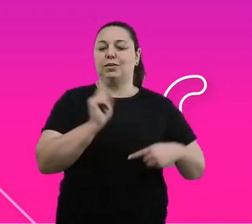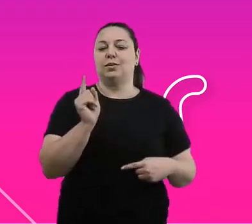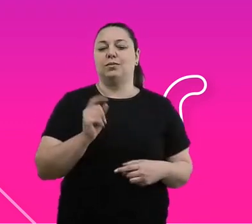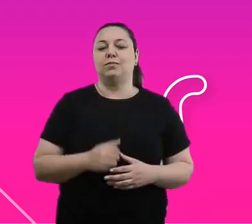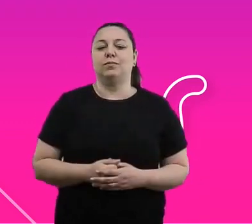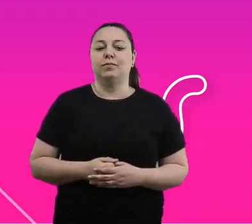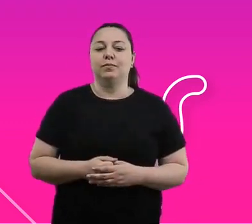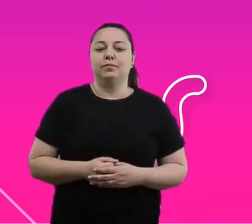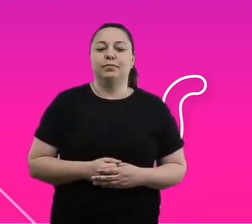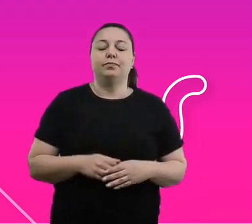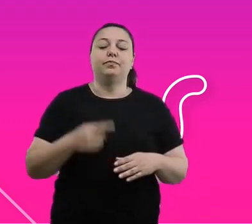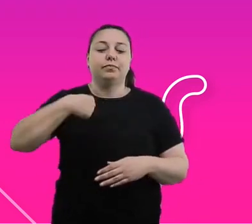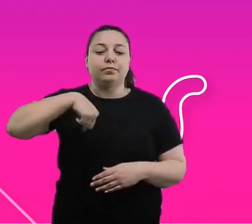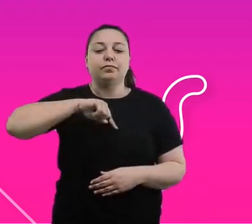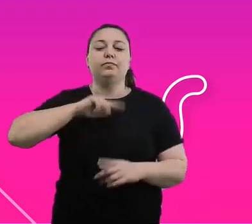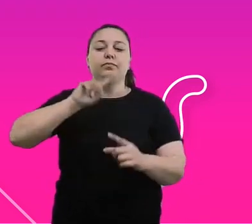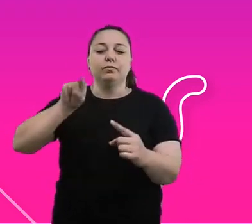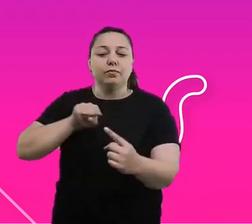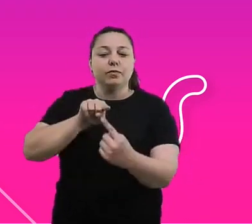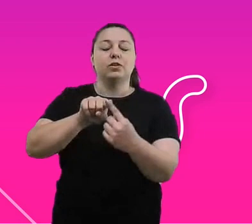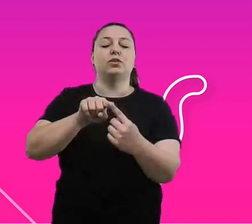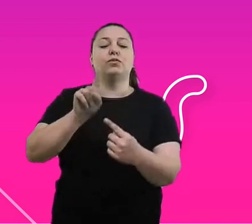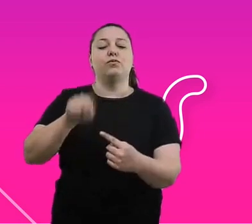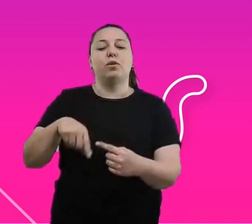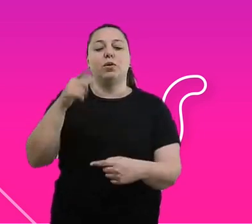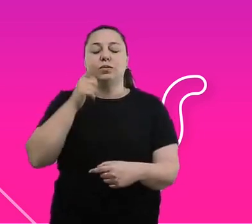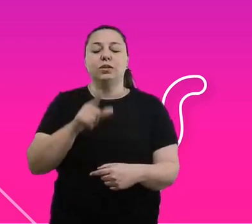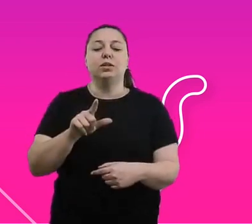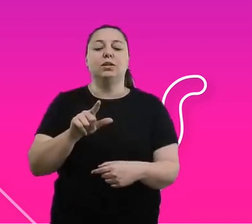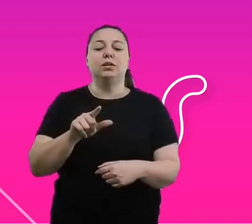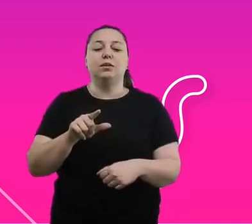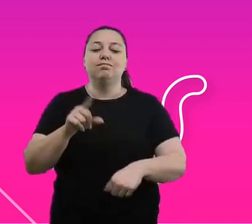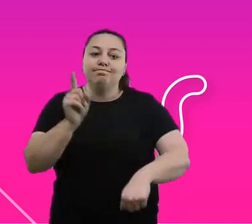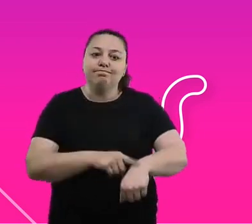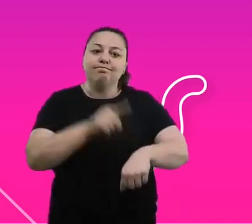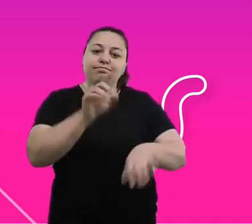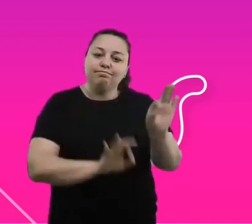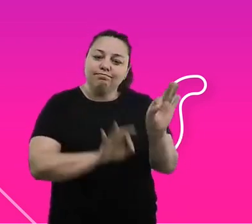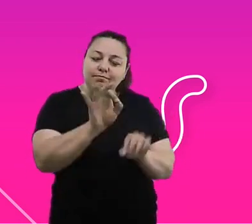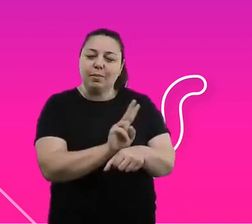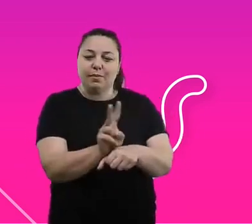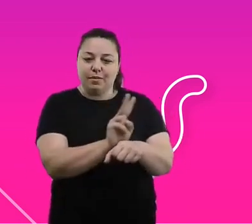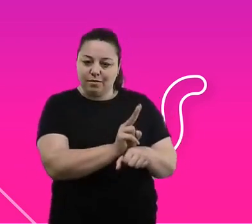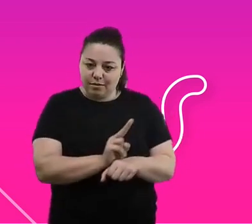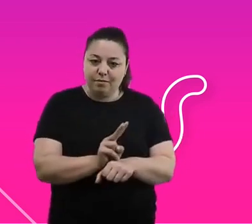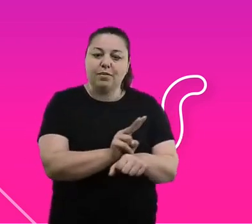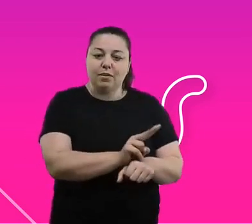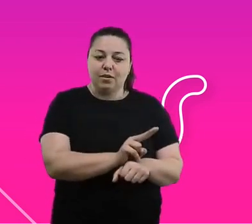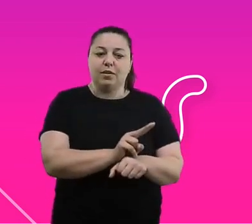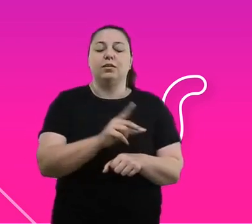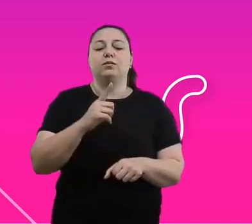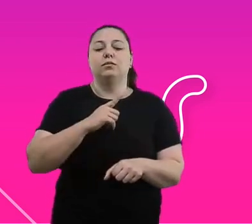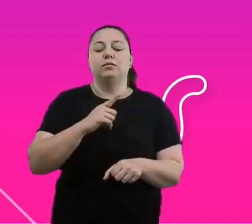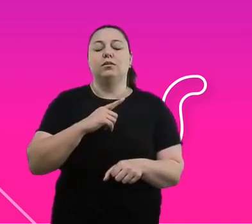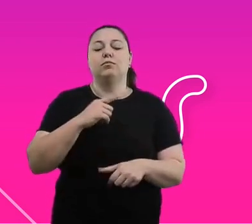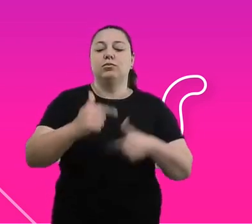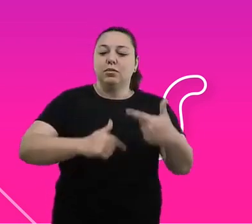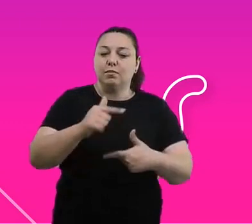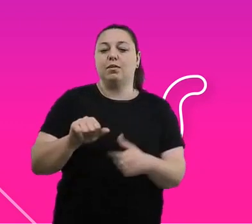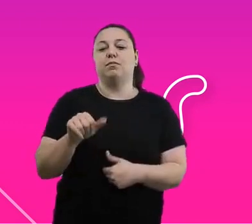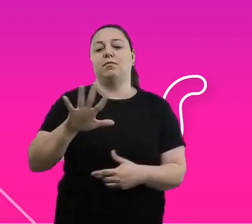Então, os nossos tópicos aqui que nós vamos passar vão ser o contexto da secretaria, e o ambiente que a gente vive. Acho muito importante trazer esse contexto para vocês.